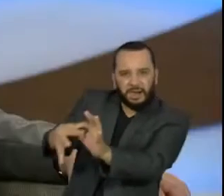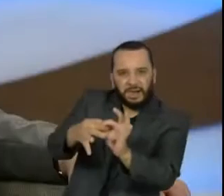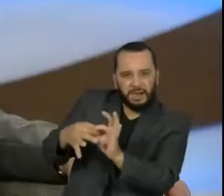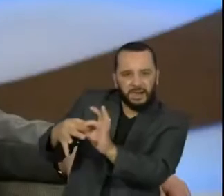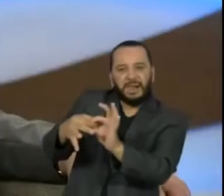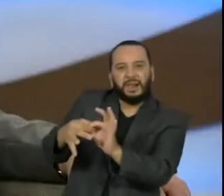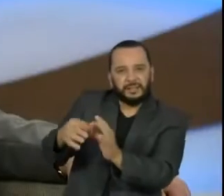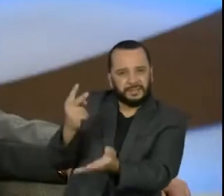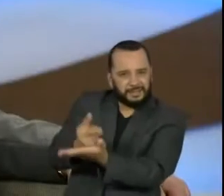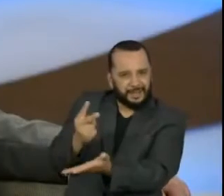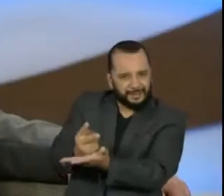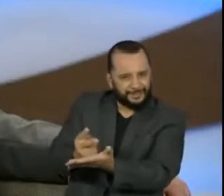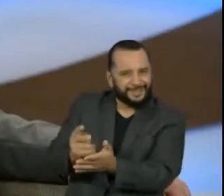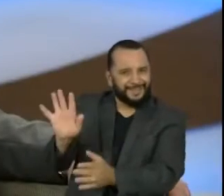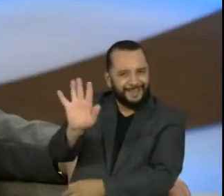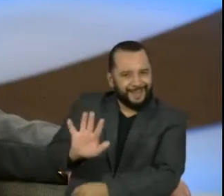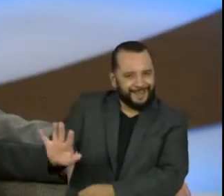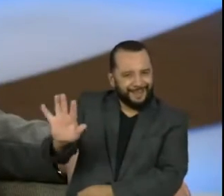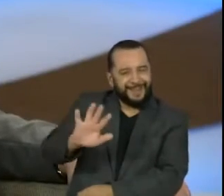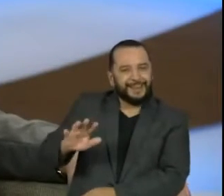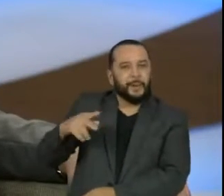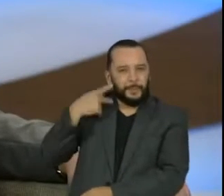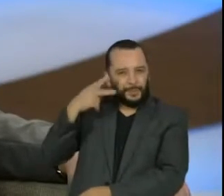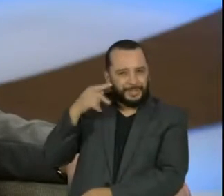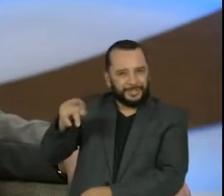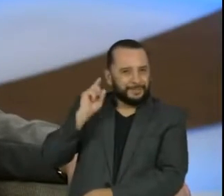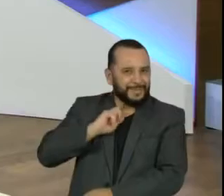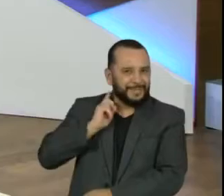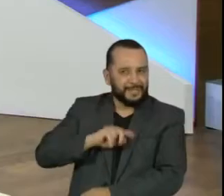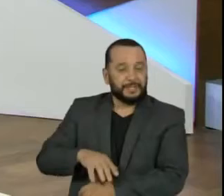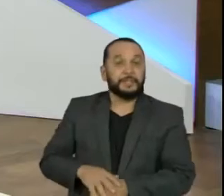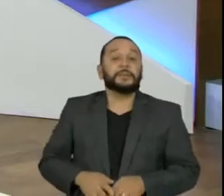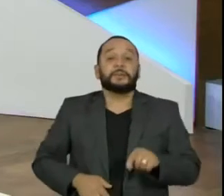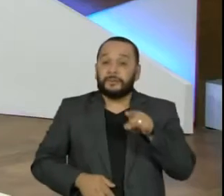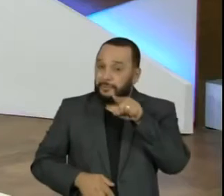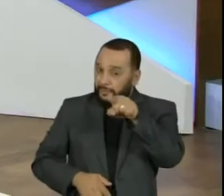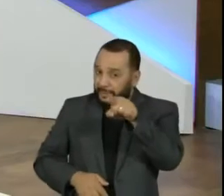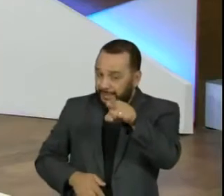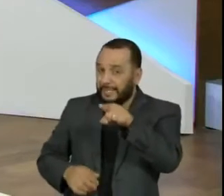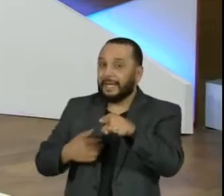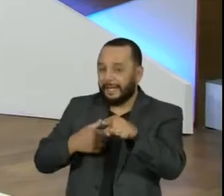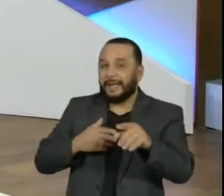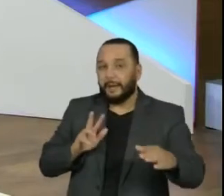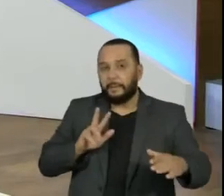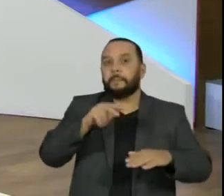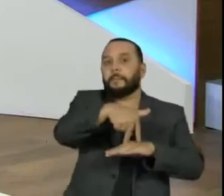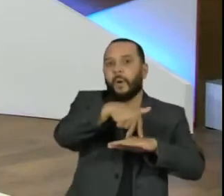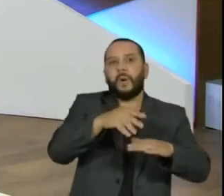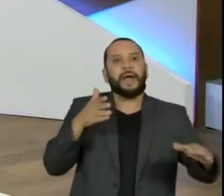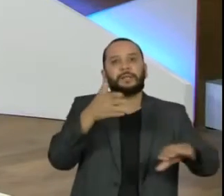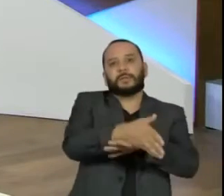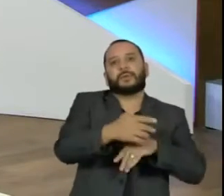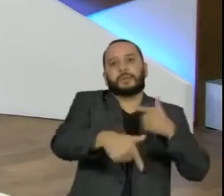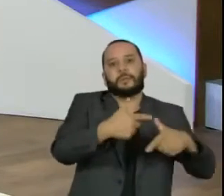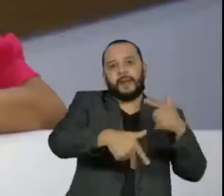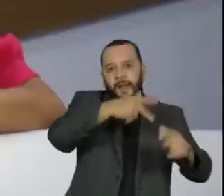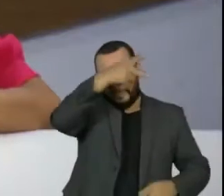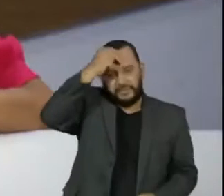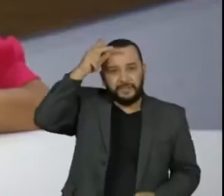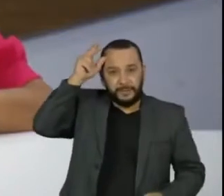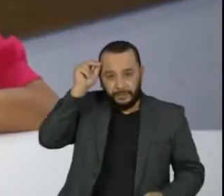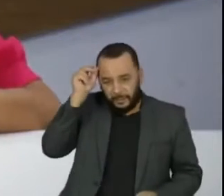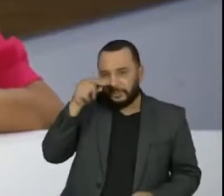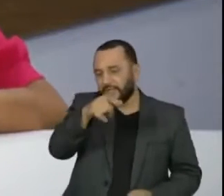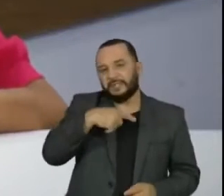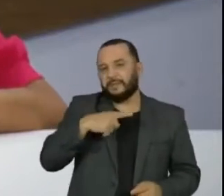foi eleito, o senhor negava a política, se dizia não político. Mas o senhor foi eleito num momento que existia